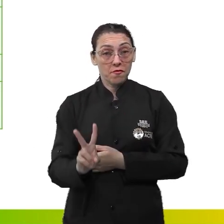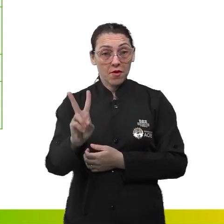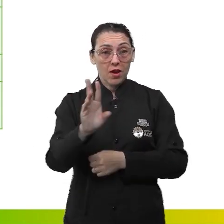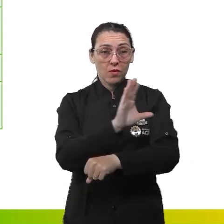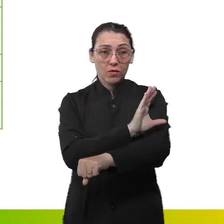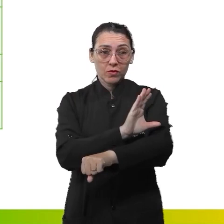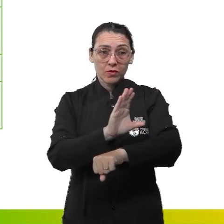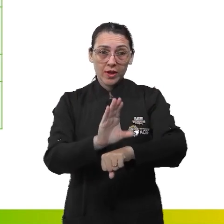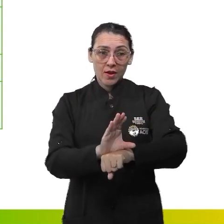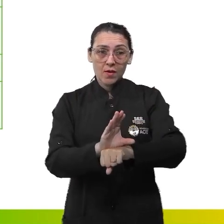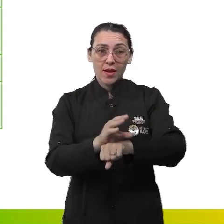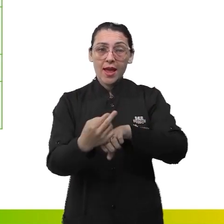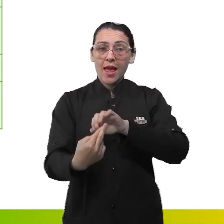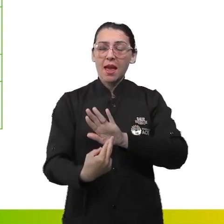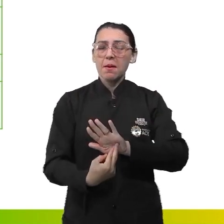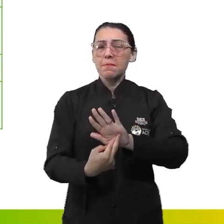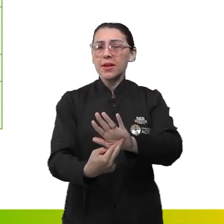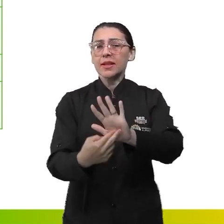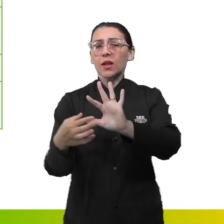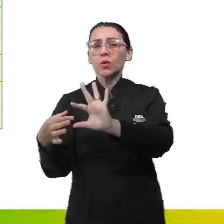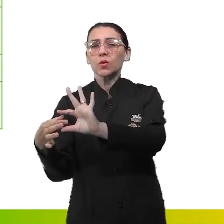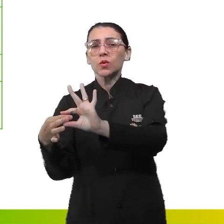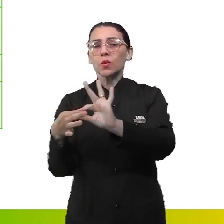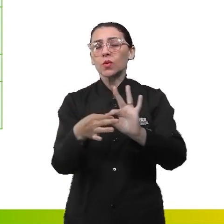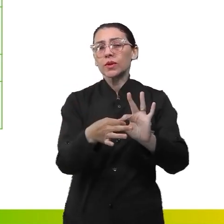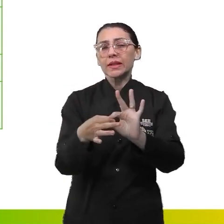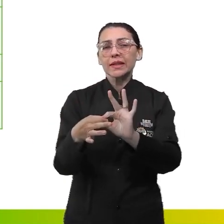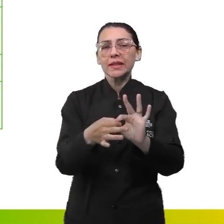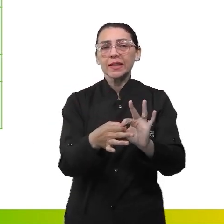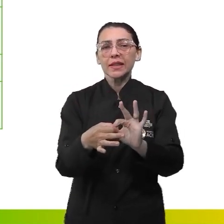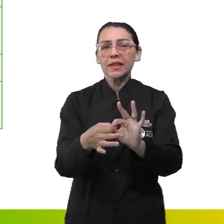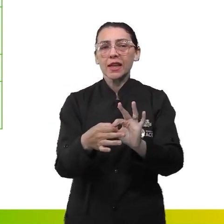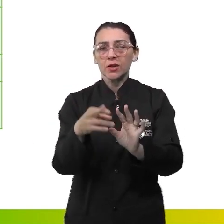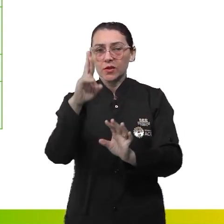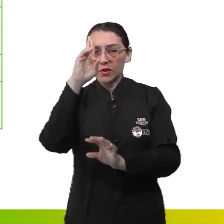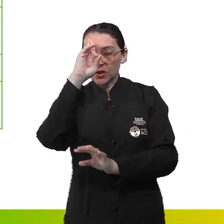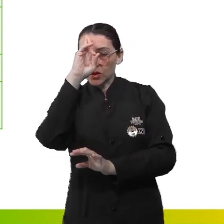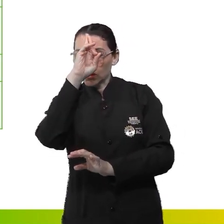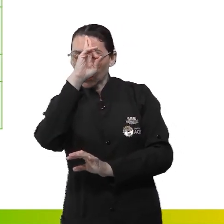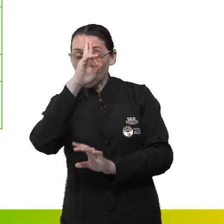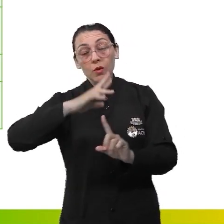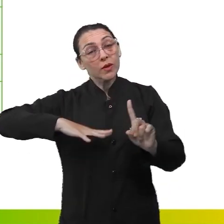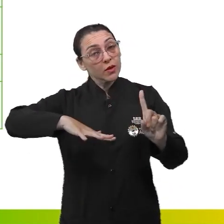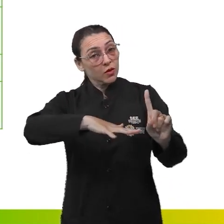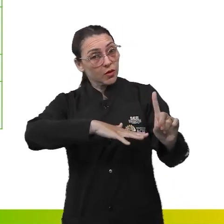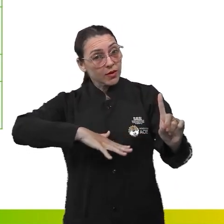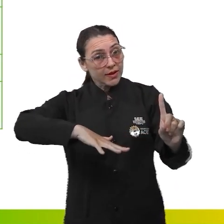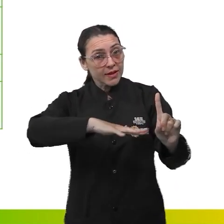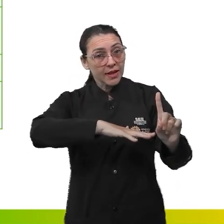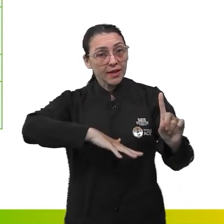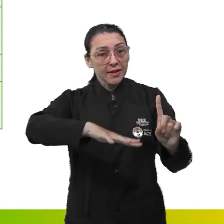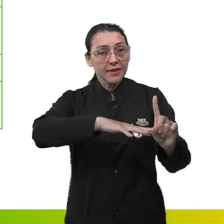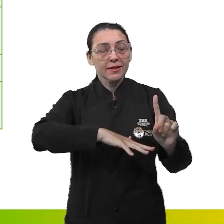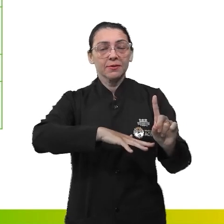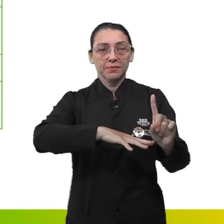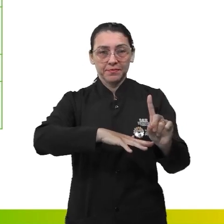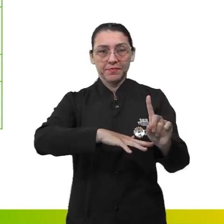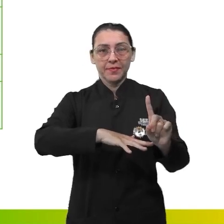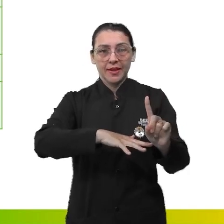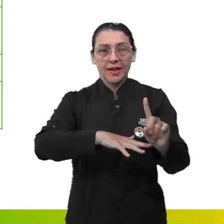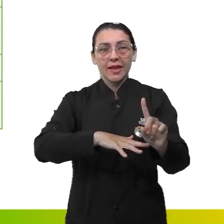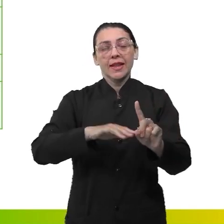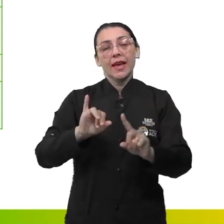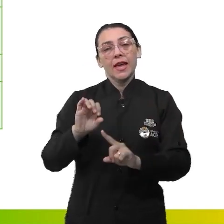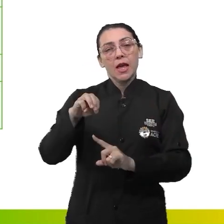fim, o valor cultural. Na cultura material, representa contextos históricos e